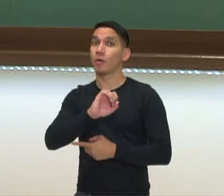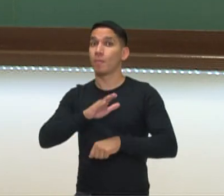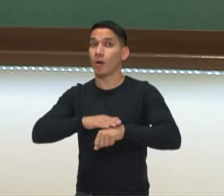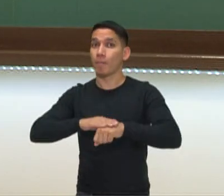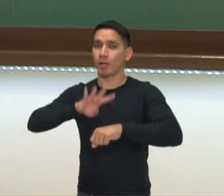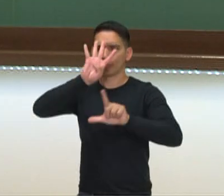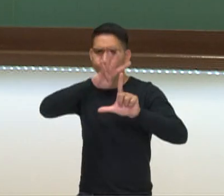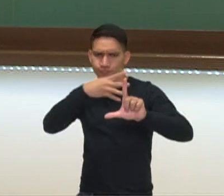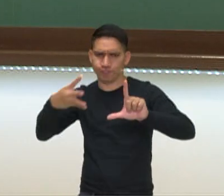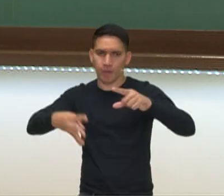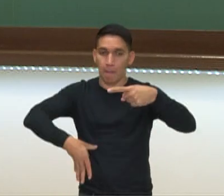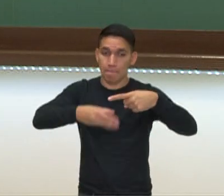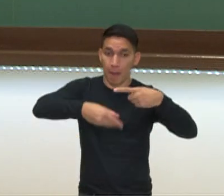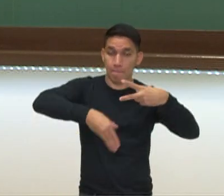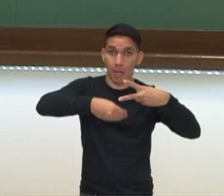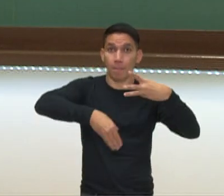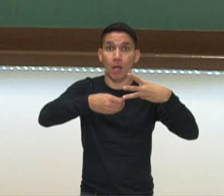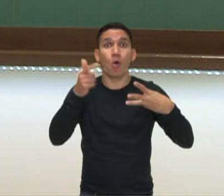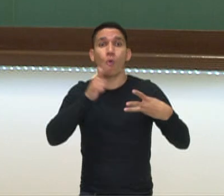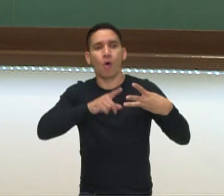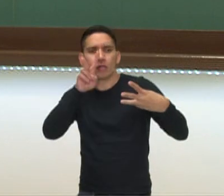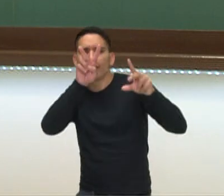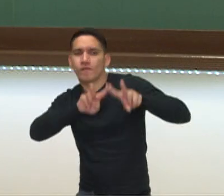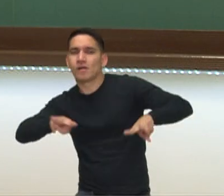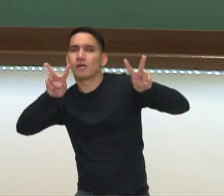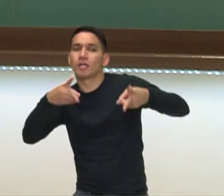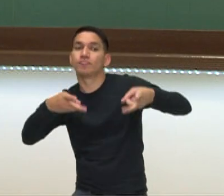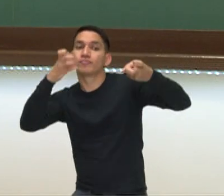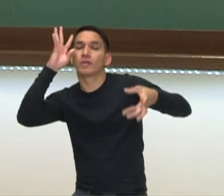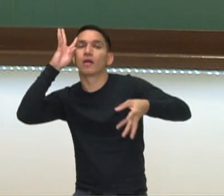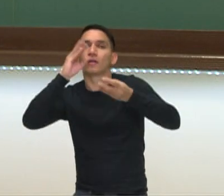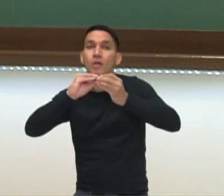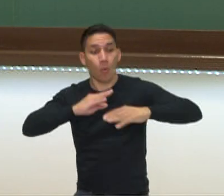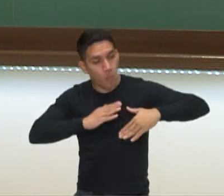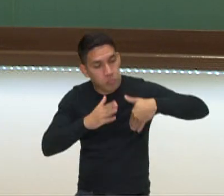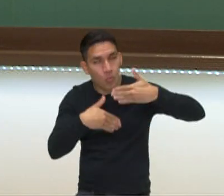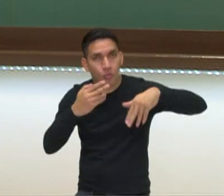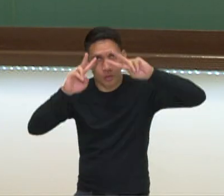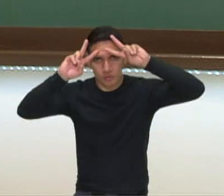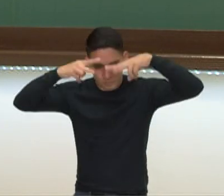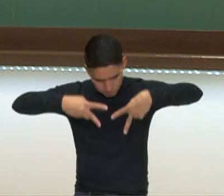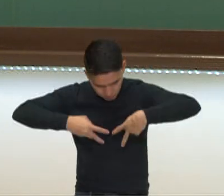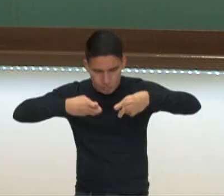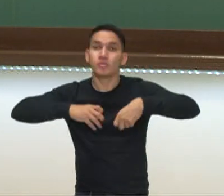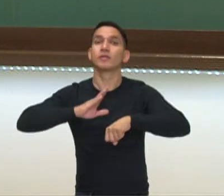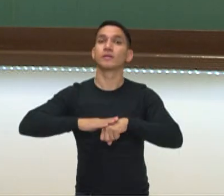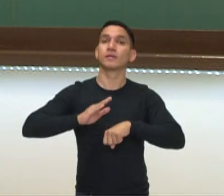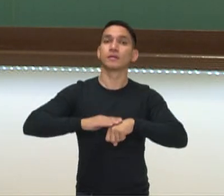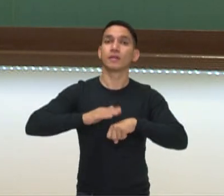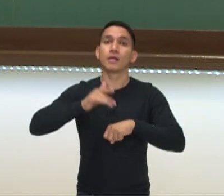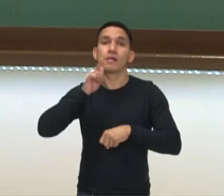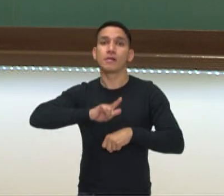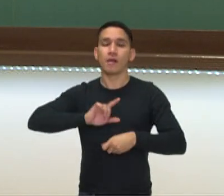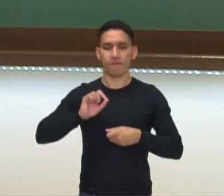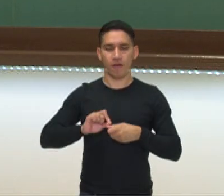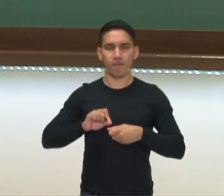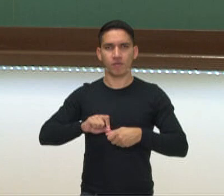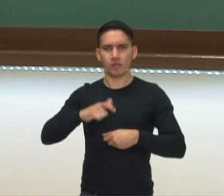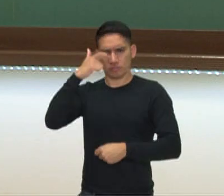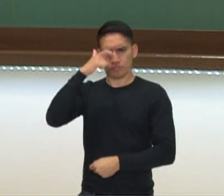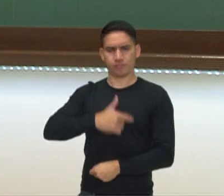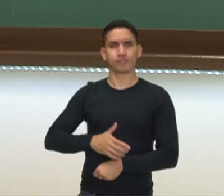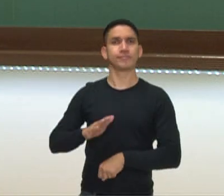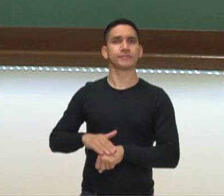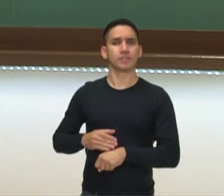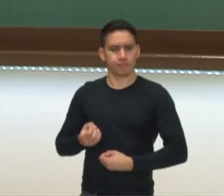tabelas, a gente consegue visualizar isso. Então, o processo do autoconhecimento, da autoconstrução, ele vai